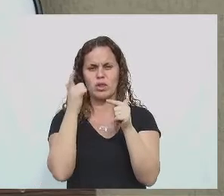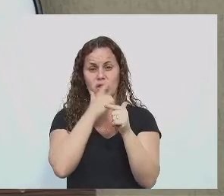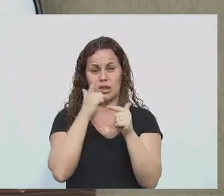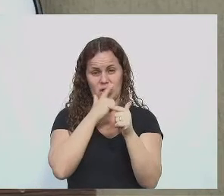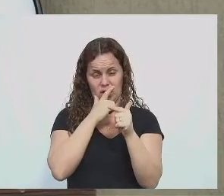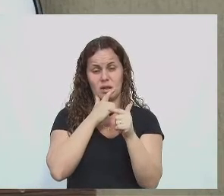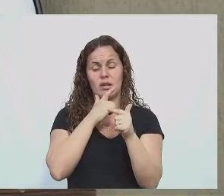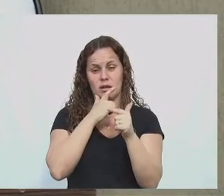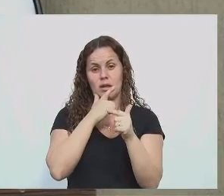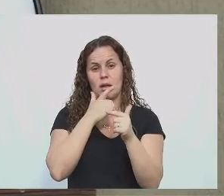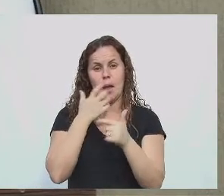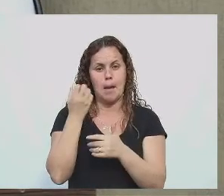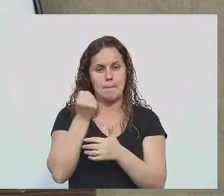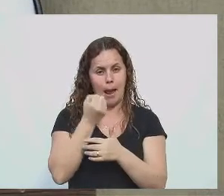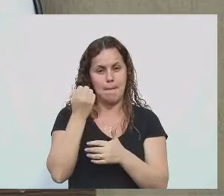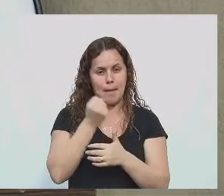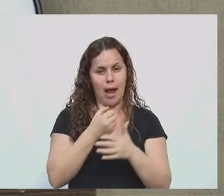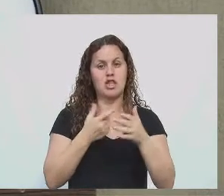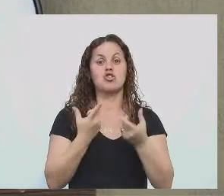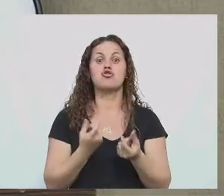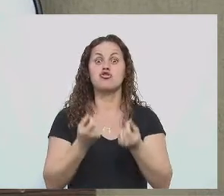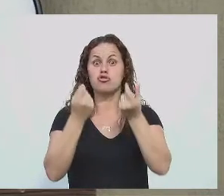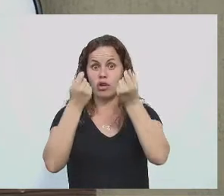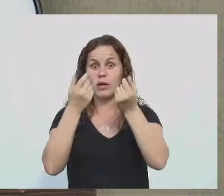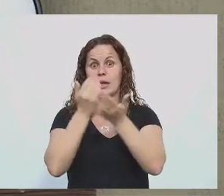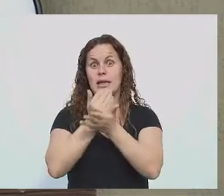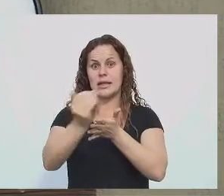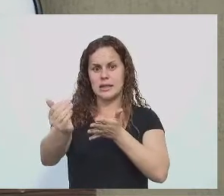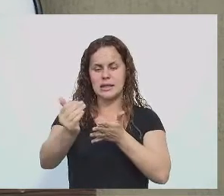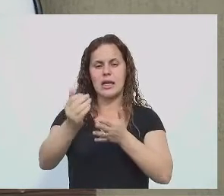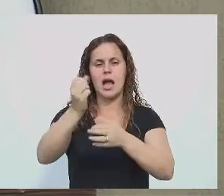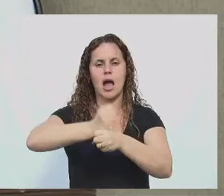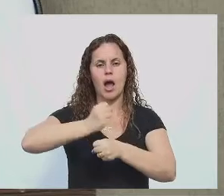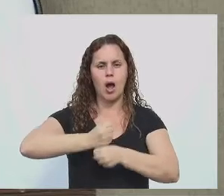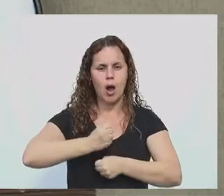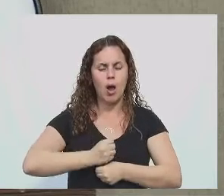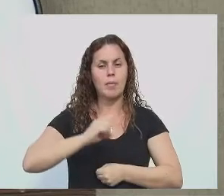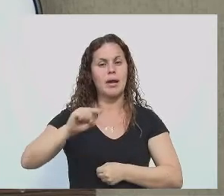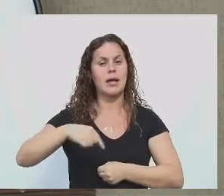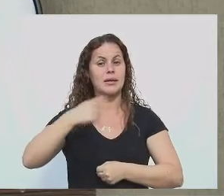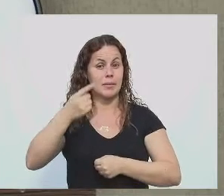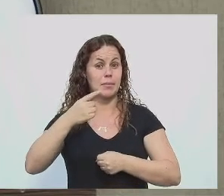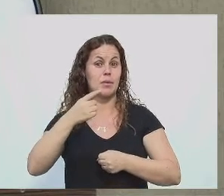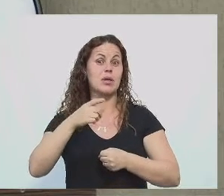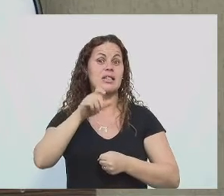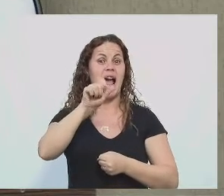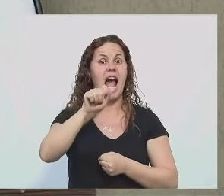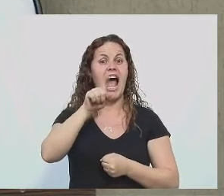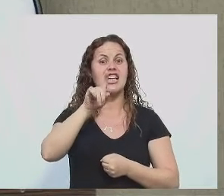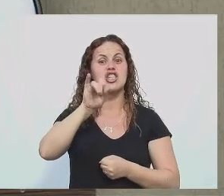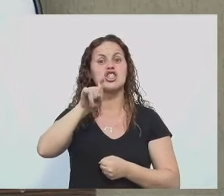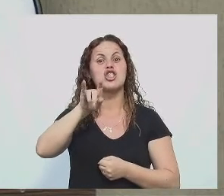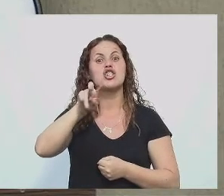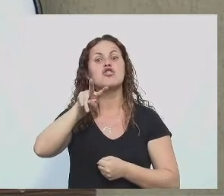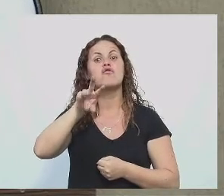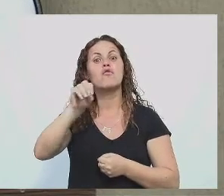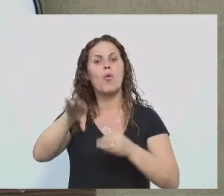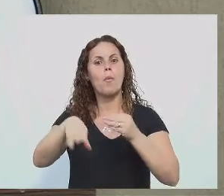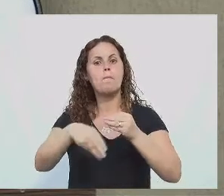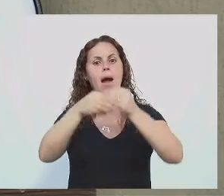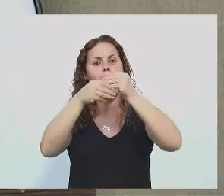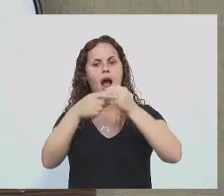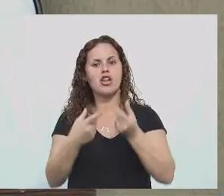Quando você fala que inicia a obra, aí em seguida já começa a pedir aditivo. Então, a gente sabe,